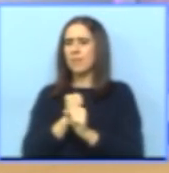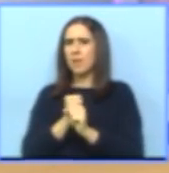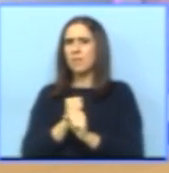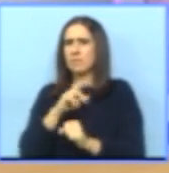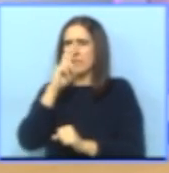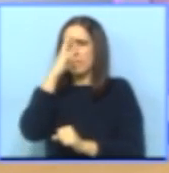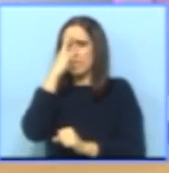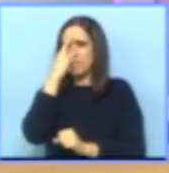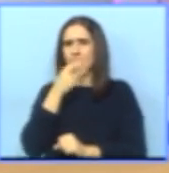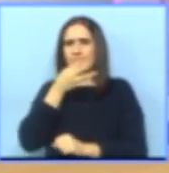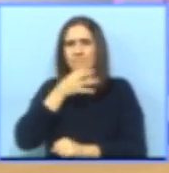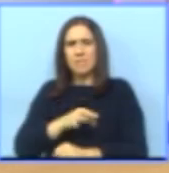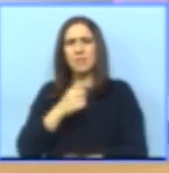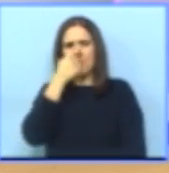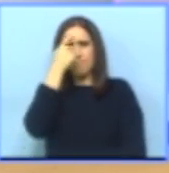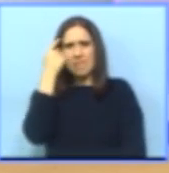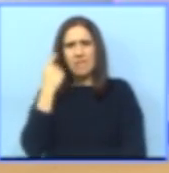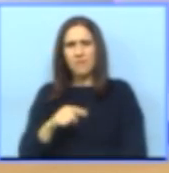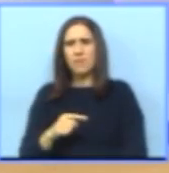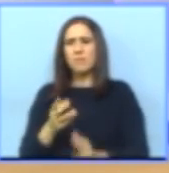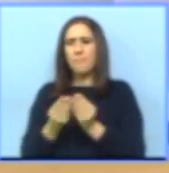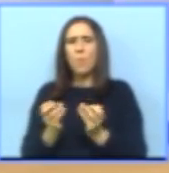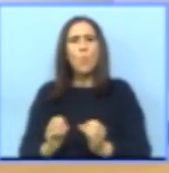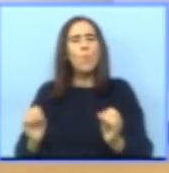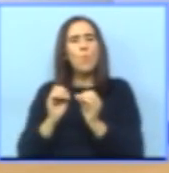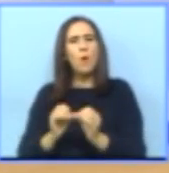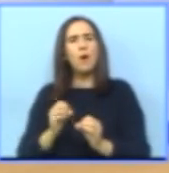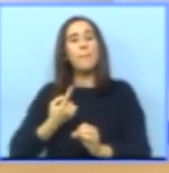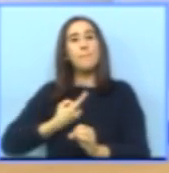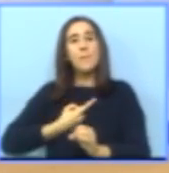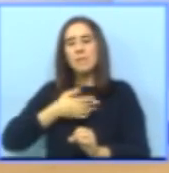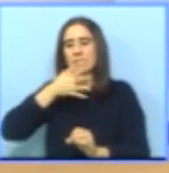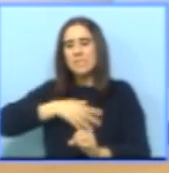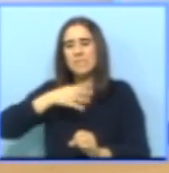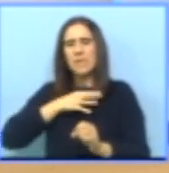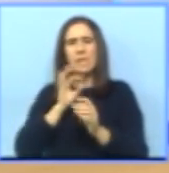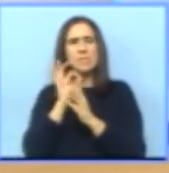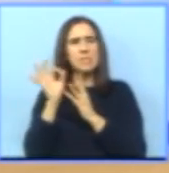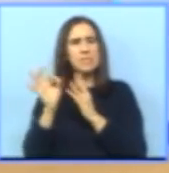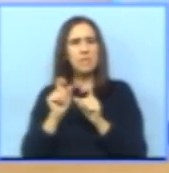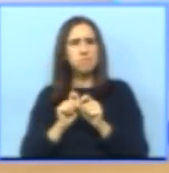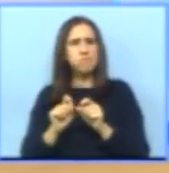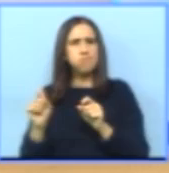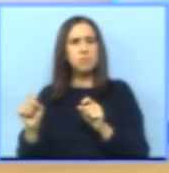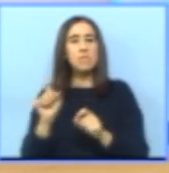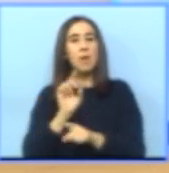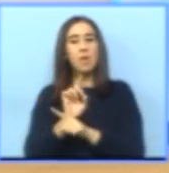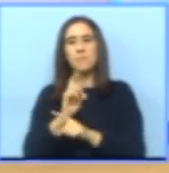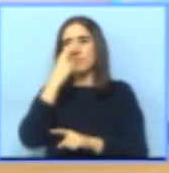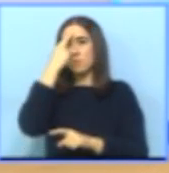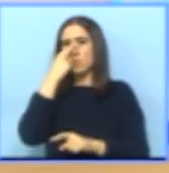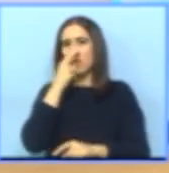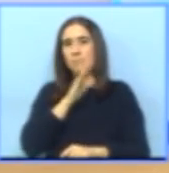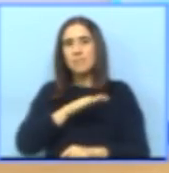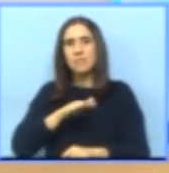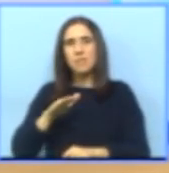em condições difíceis, noutras situações, sem meios, etc. Portanto, o que eles tinham de fazer é relatar tudo. E isso, do ponto de vista, vamos lá ver, da história, da